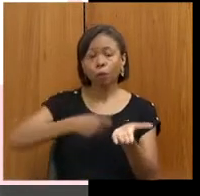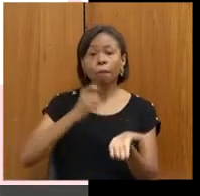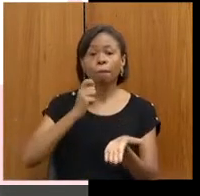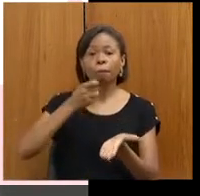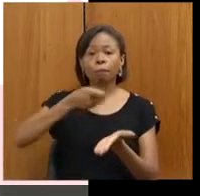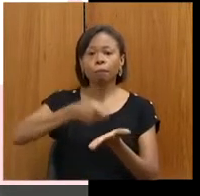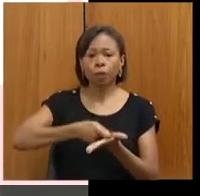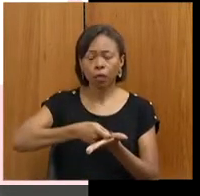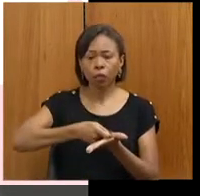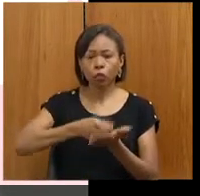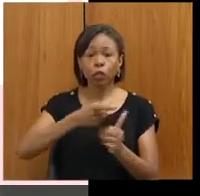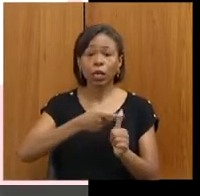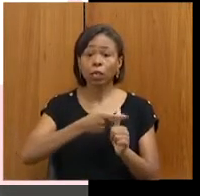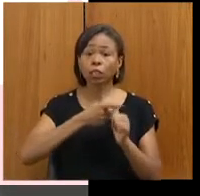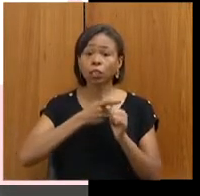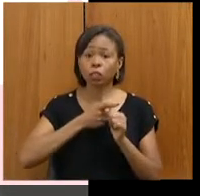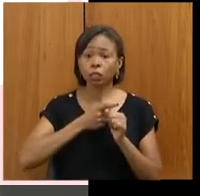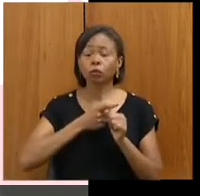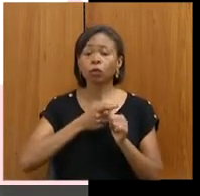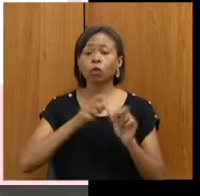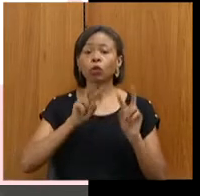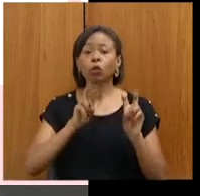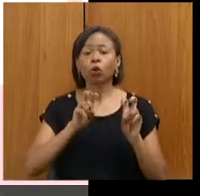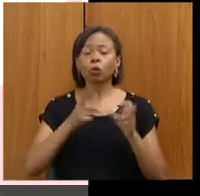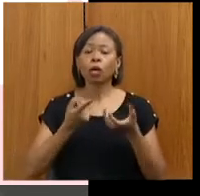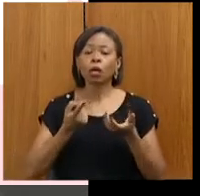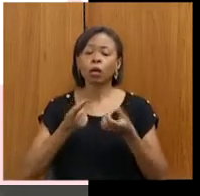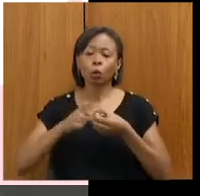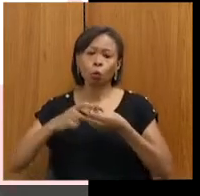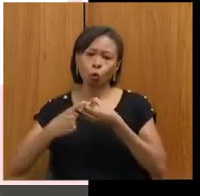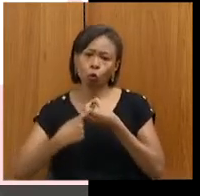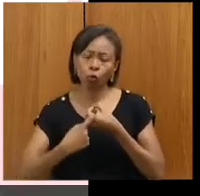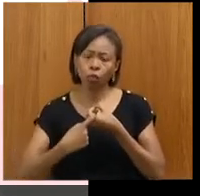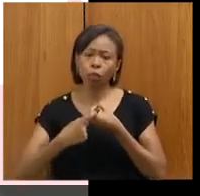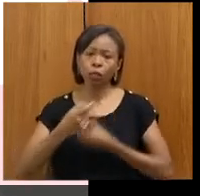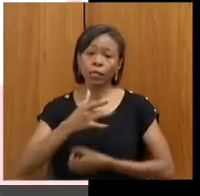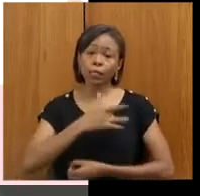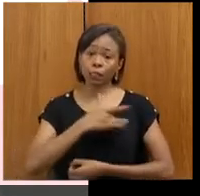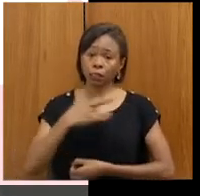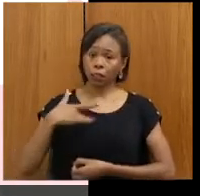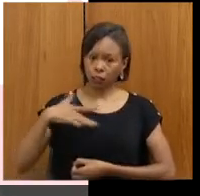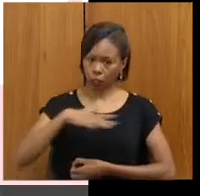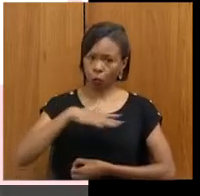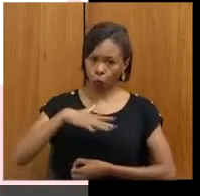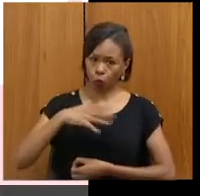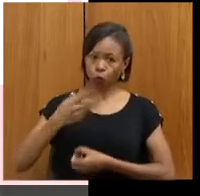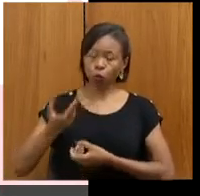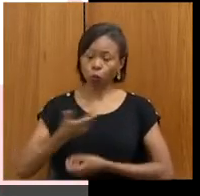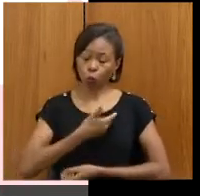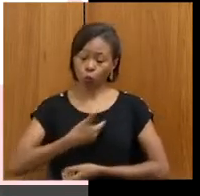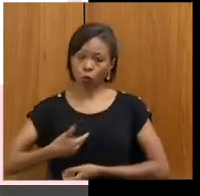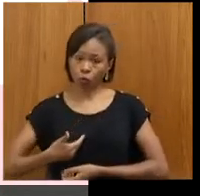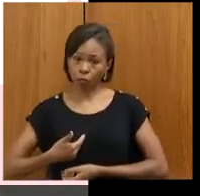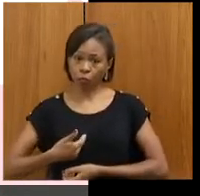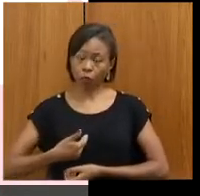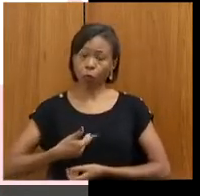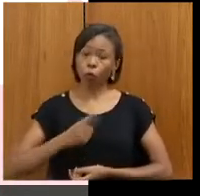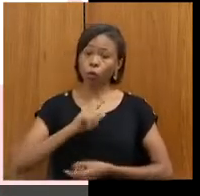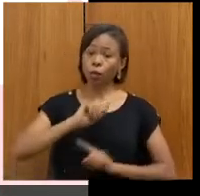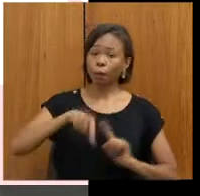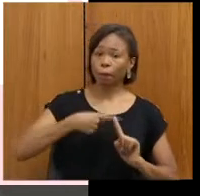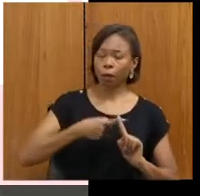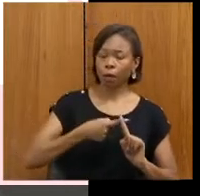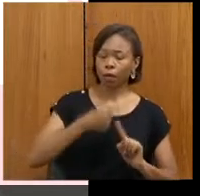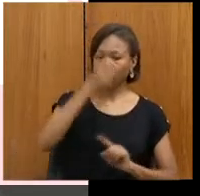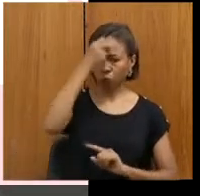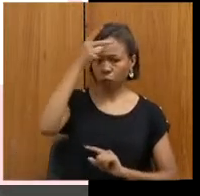dos passivos existentes com relação a convênios de saúde entre o estado eo município e um acordo de um valor